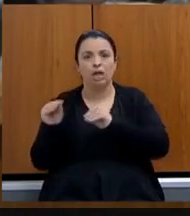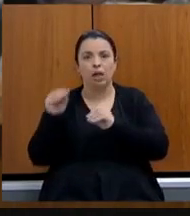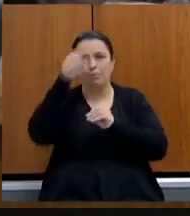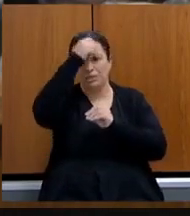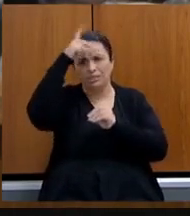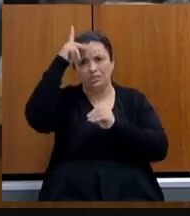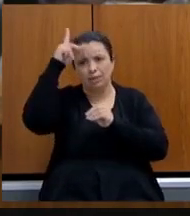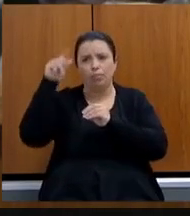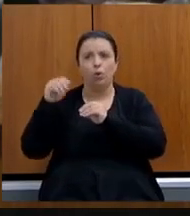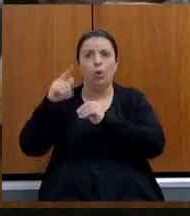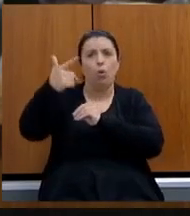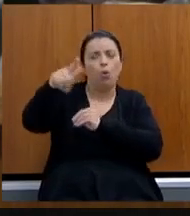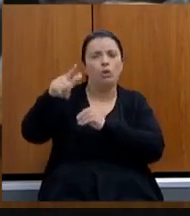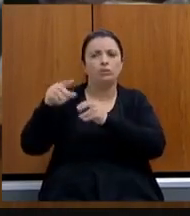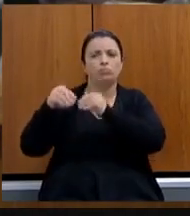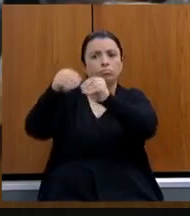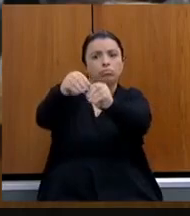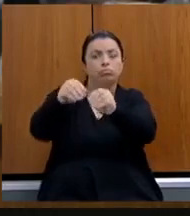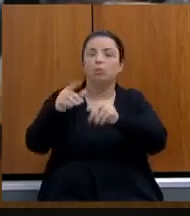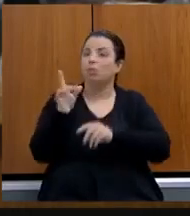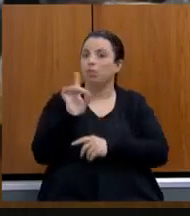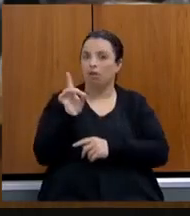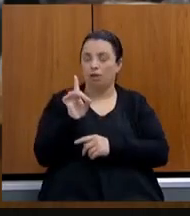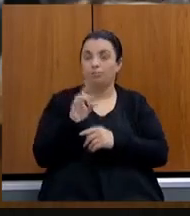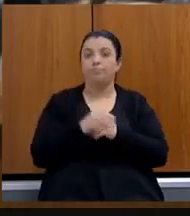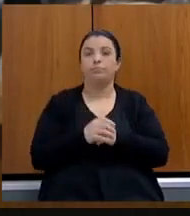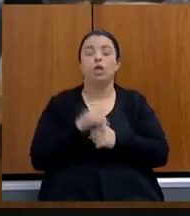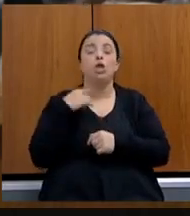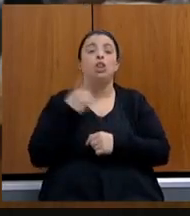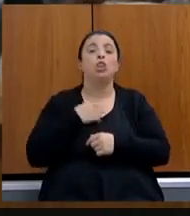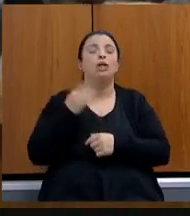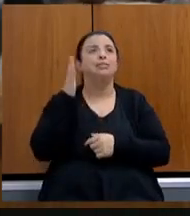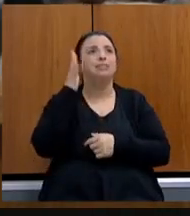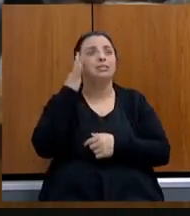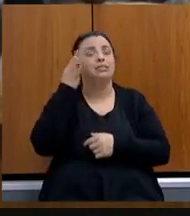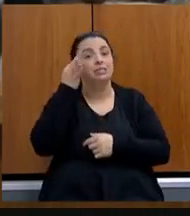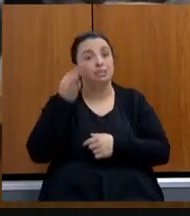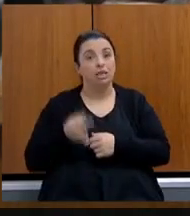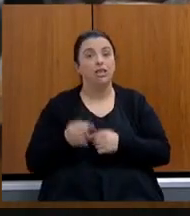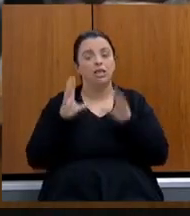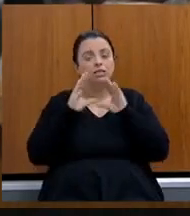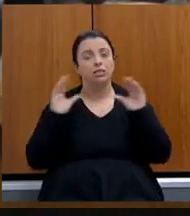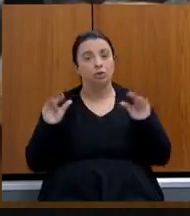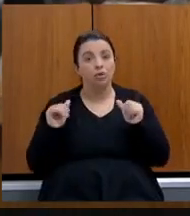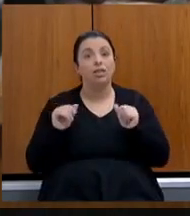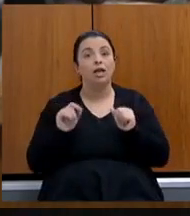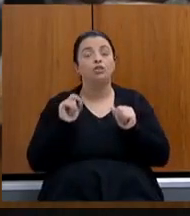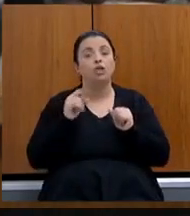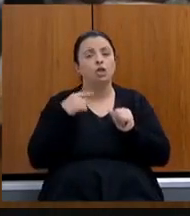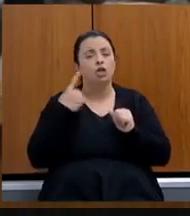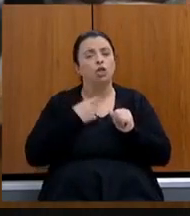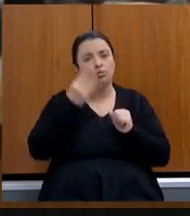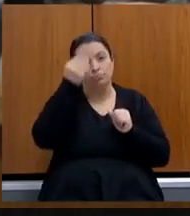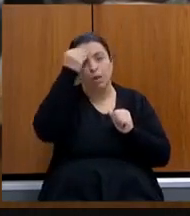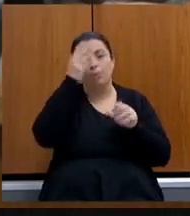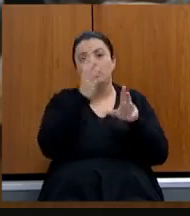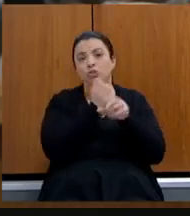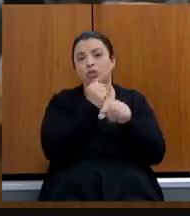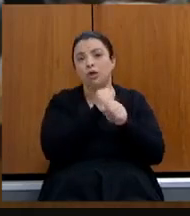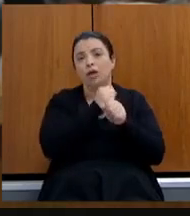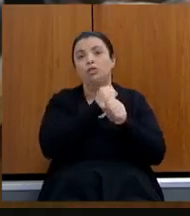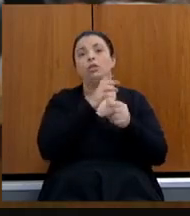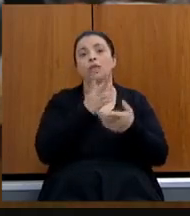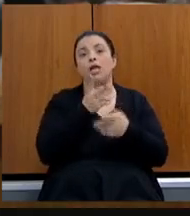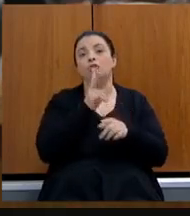movimentado de nenhum município né temos a certeza a tranquilidade de que a nossa memória de cálculo em relação à sustentabilidade